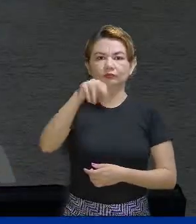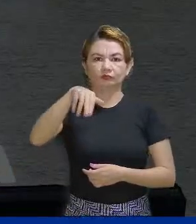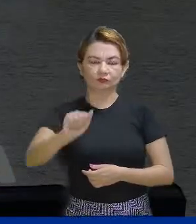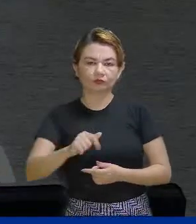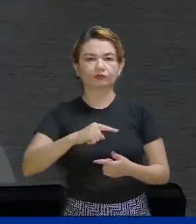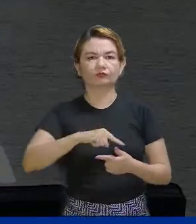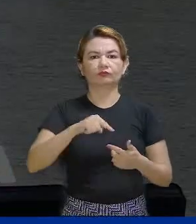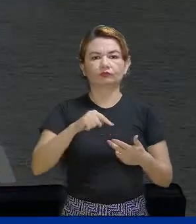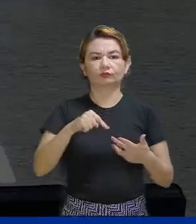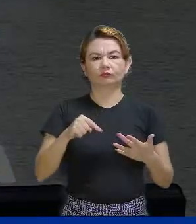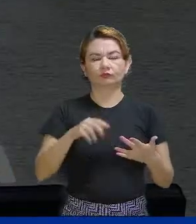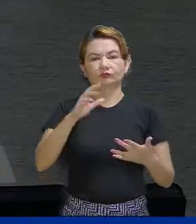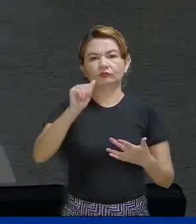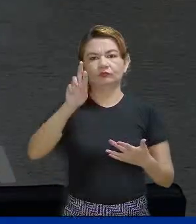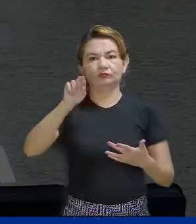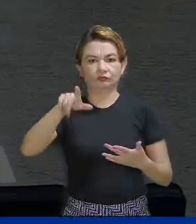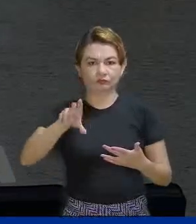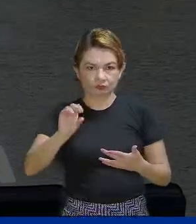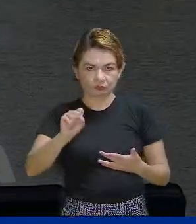palavra está com o relator.